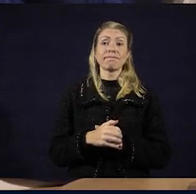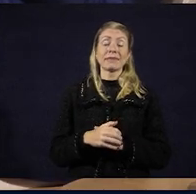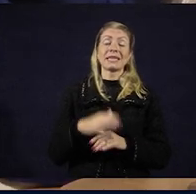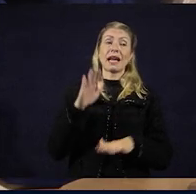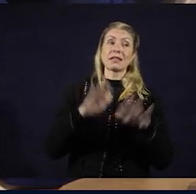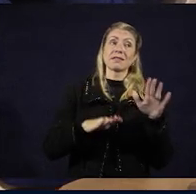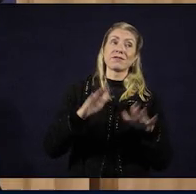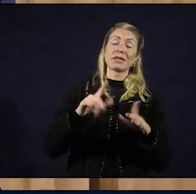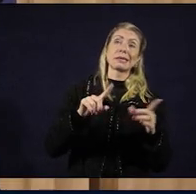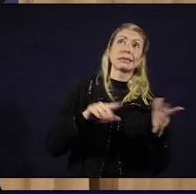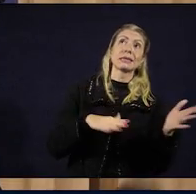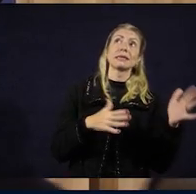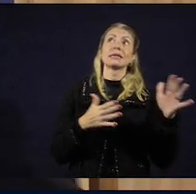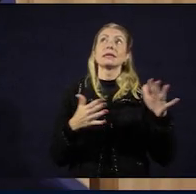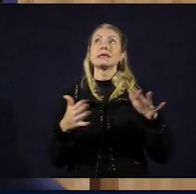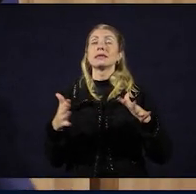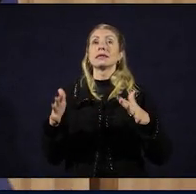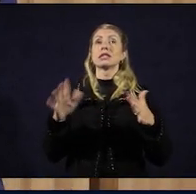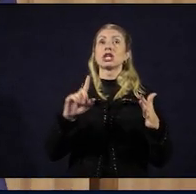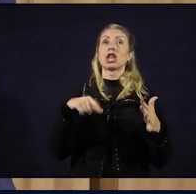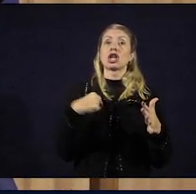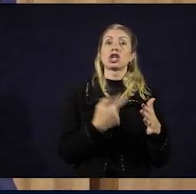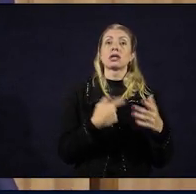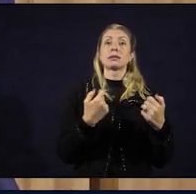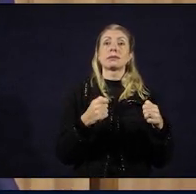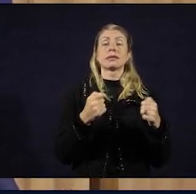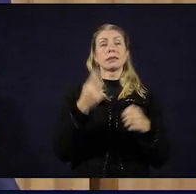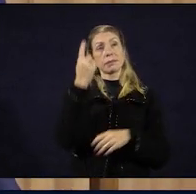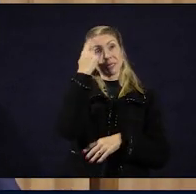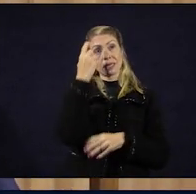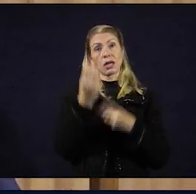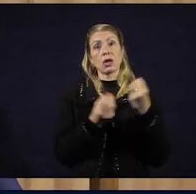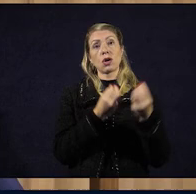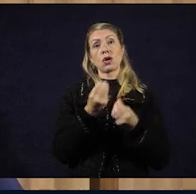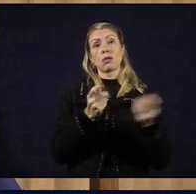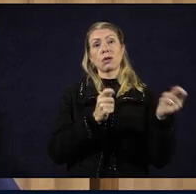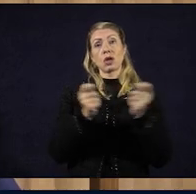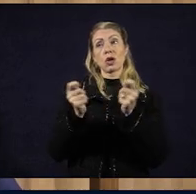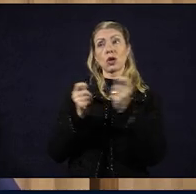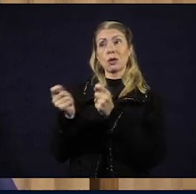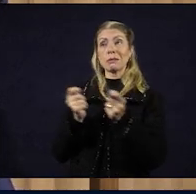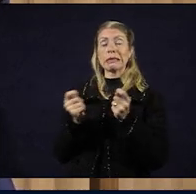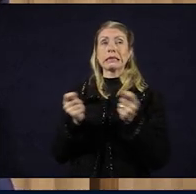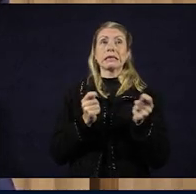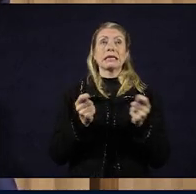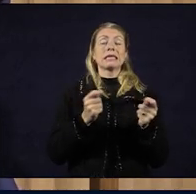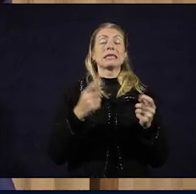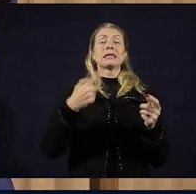é sempre A Última Esperança de manter o ego dizendo economistas sobre controle